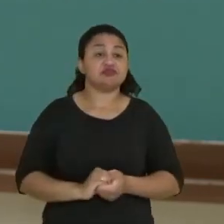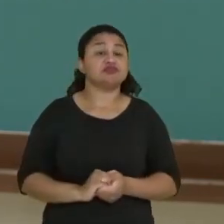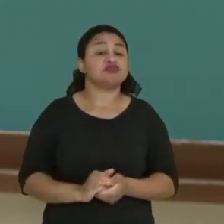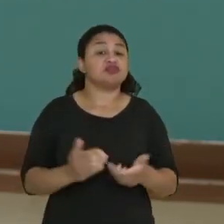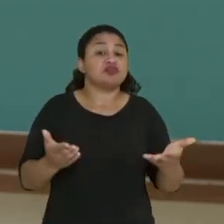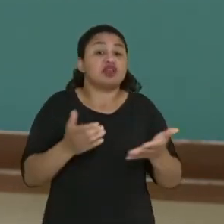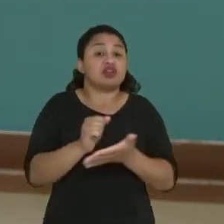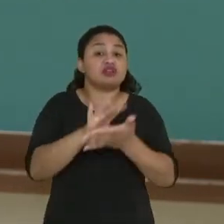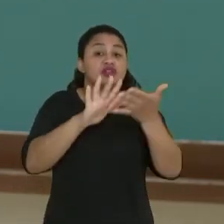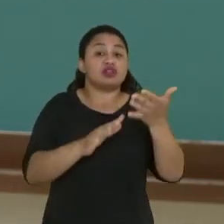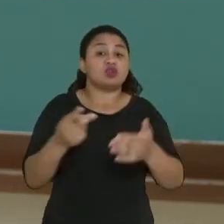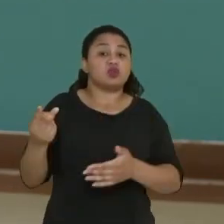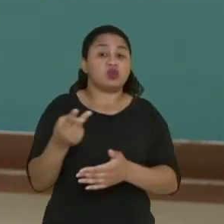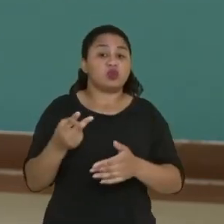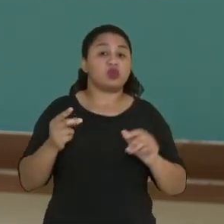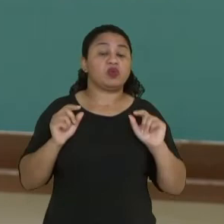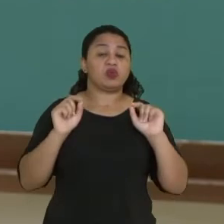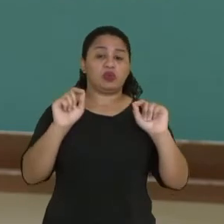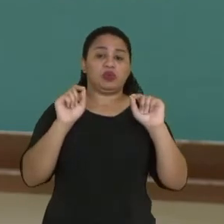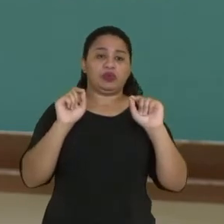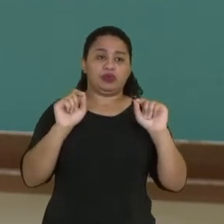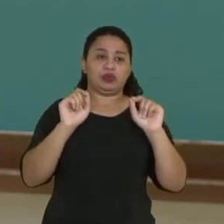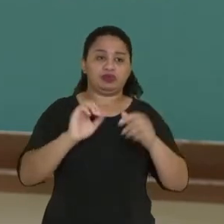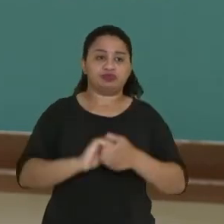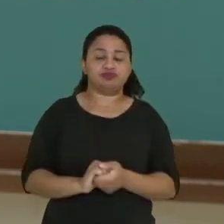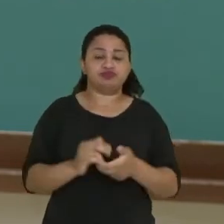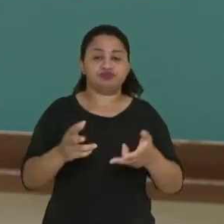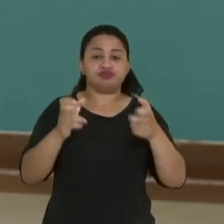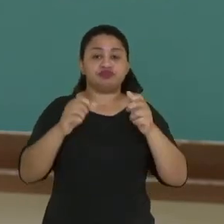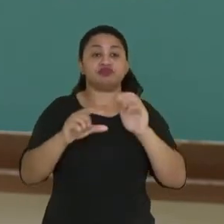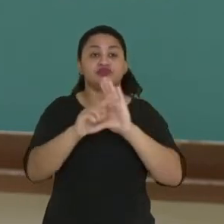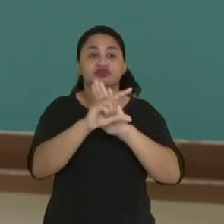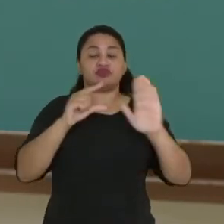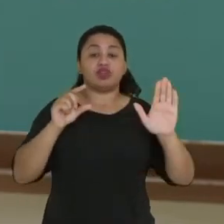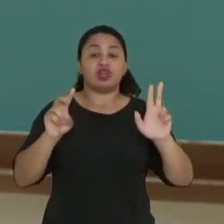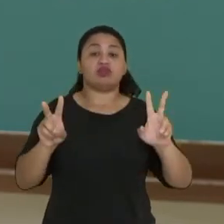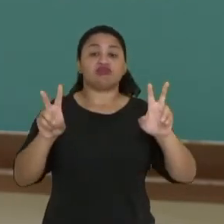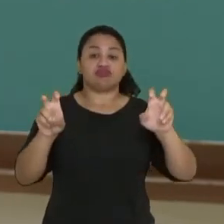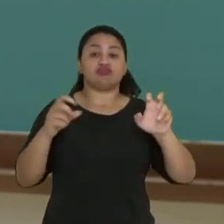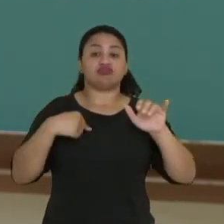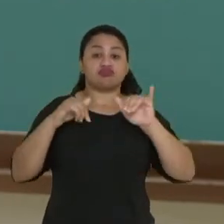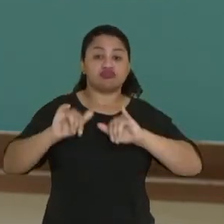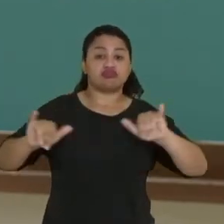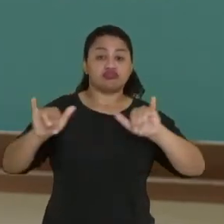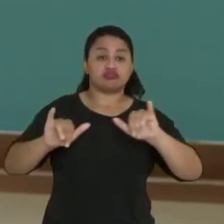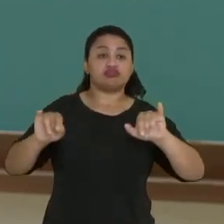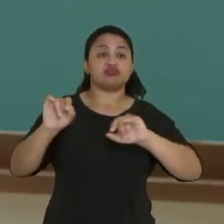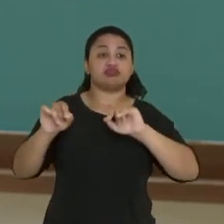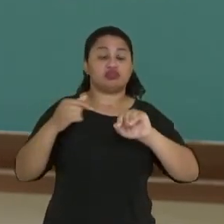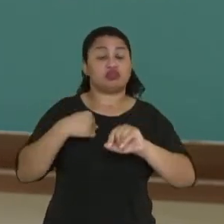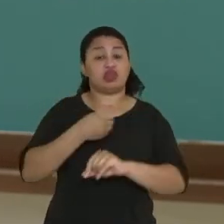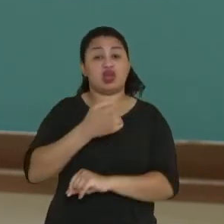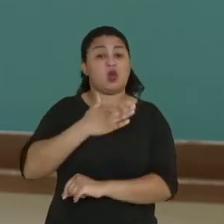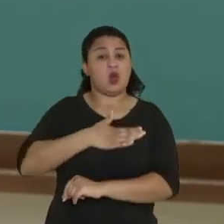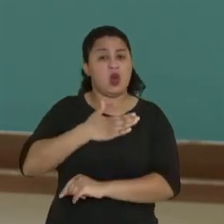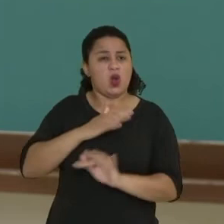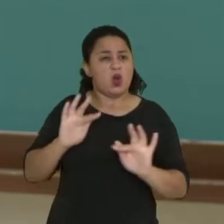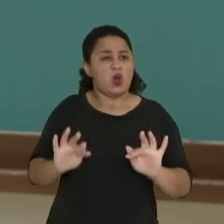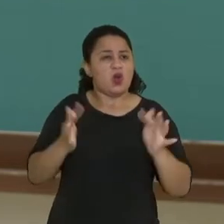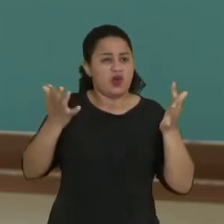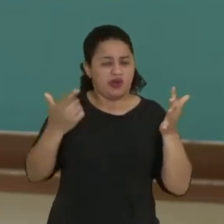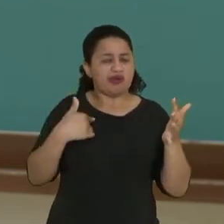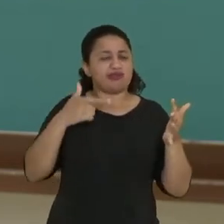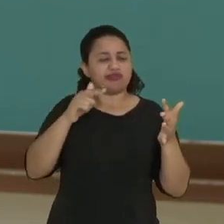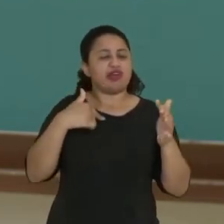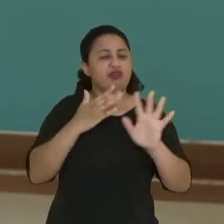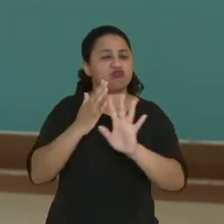nossa atividade de número 2. Então acompanhem lá. Releia o título da notícia. Fãs do Festival de Parintins